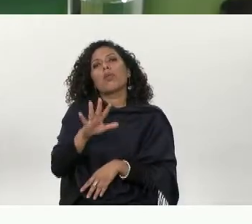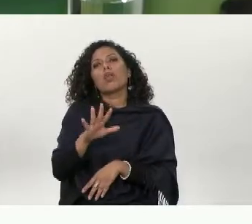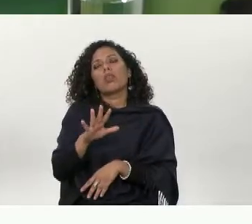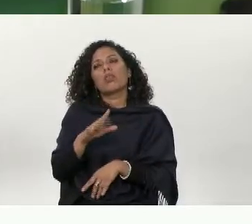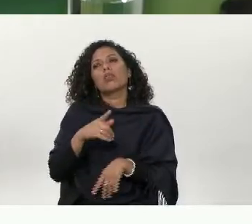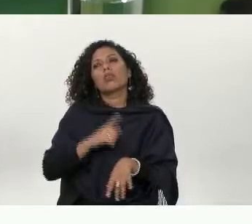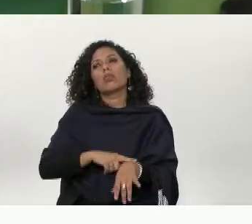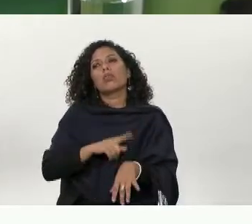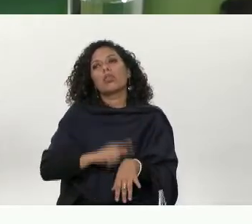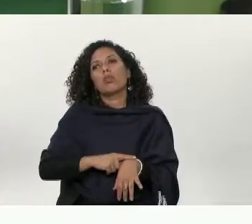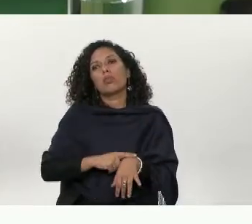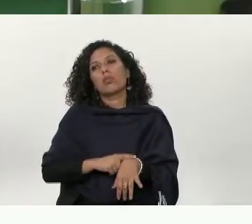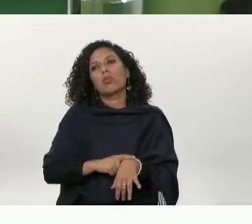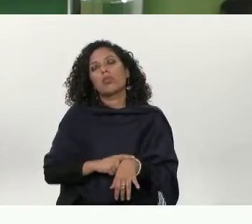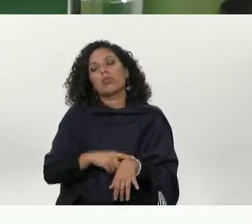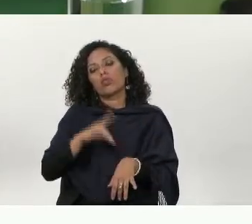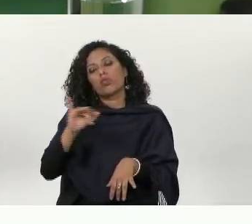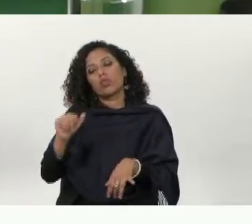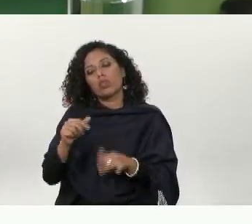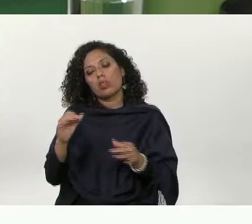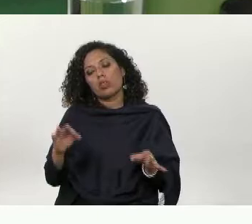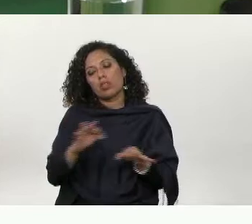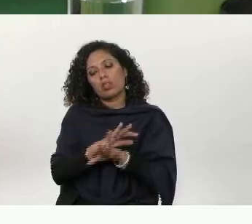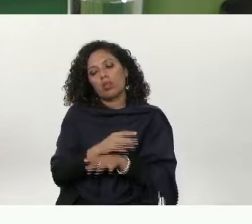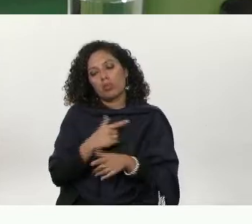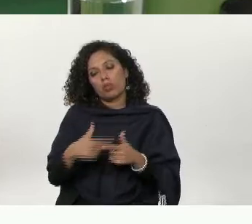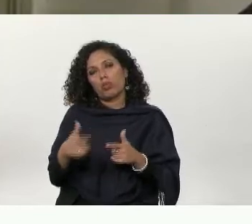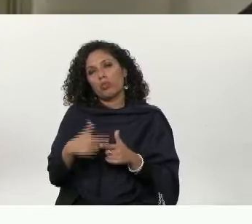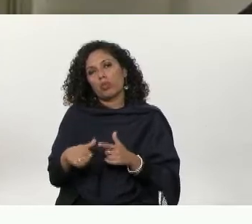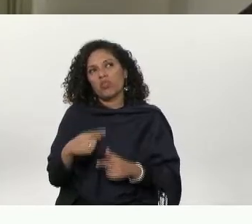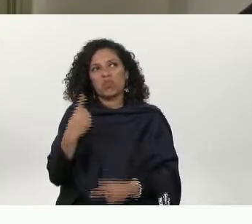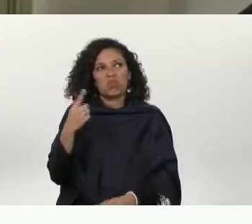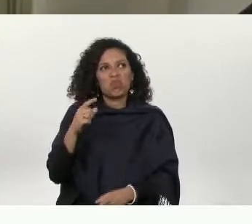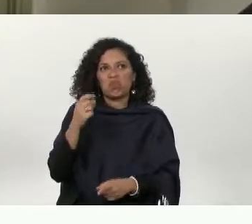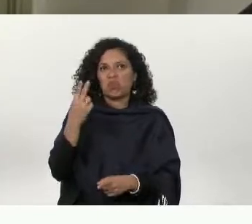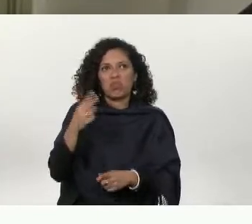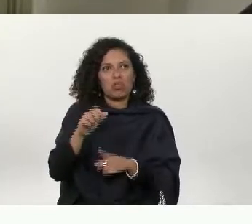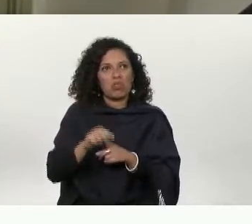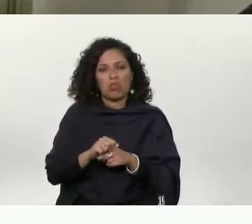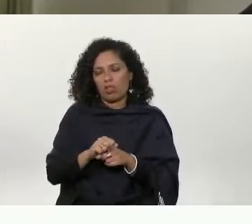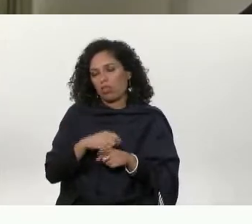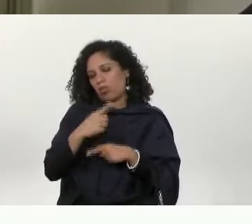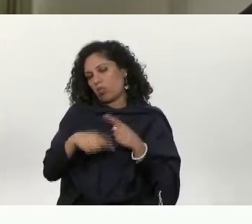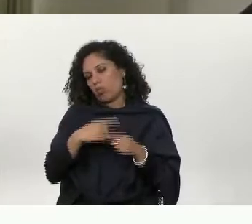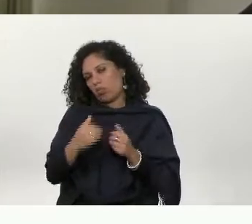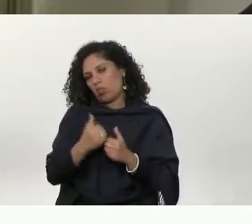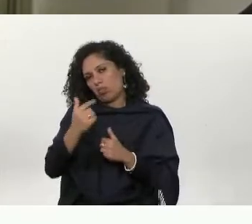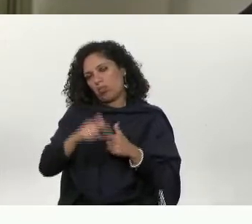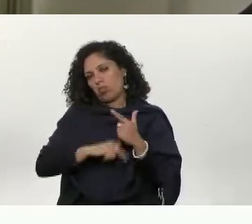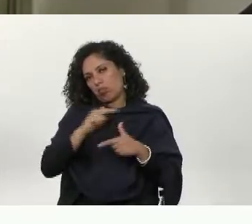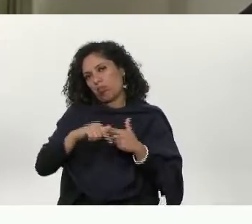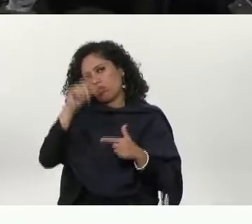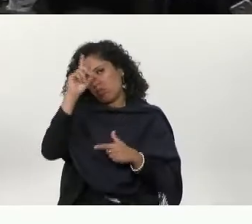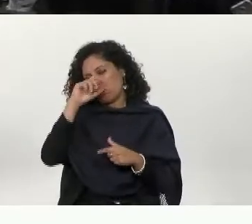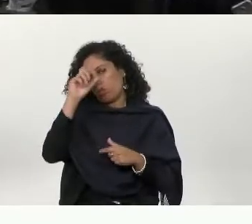entende que foi regularizado essa questão do... 1 ou 2 meses depois que eu assumi, nós conseguimos.